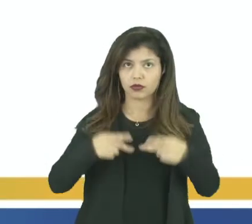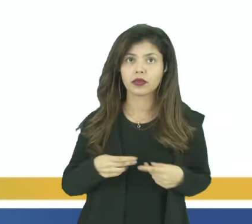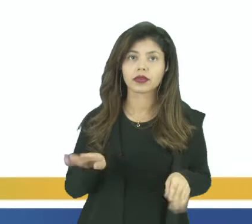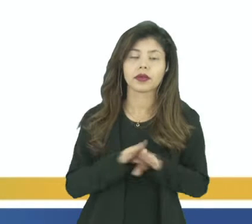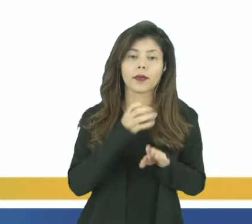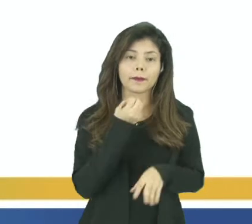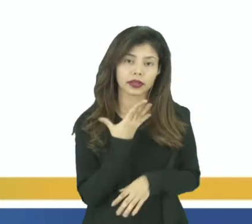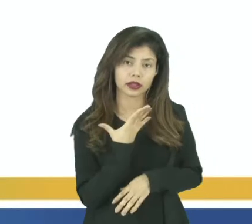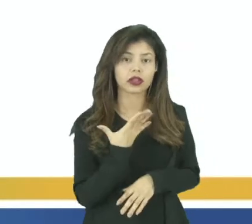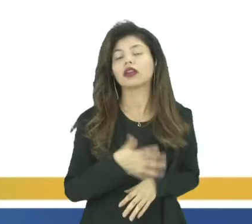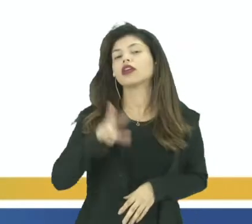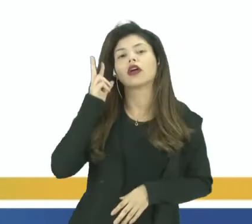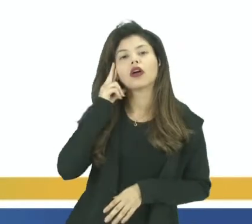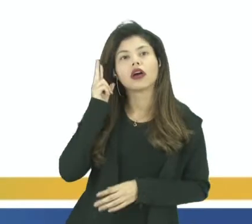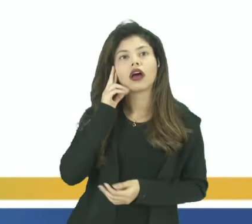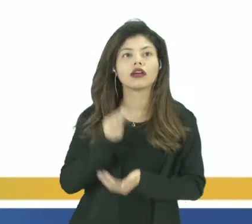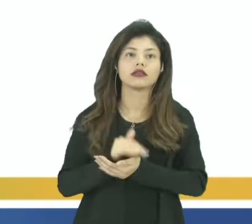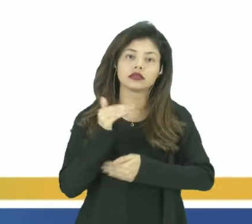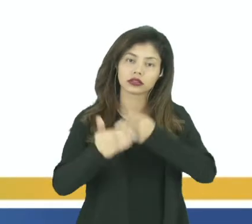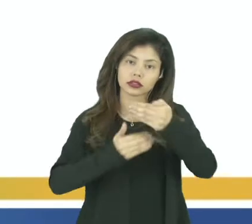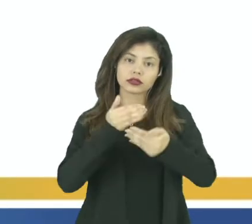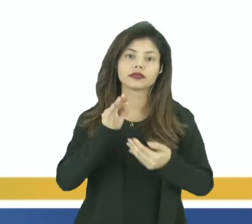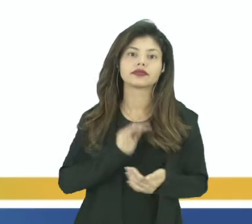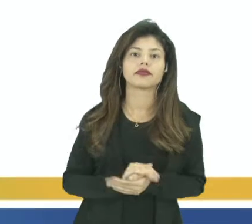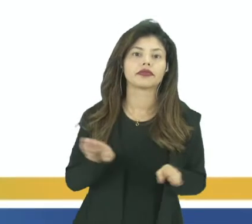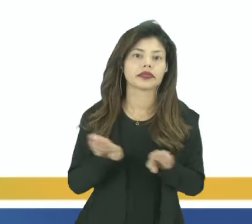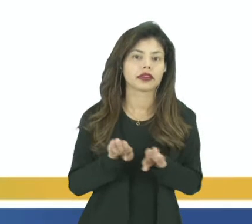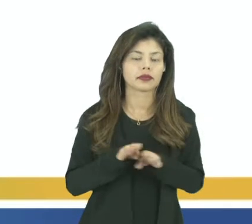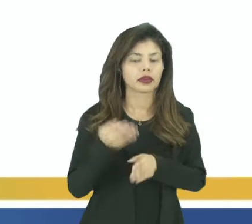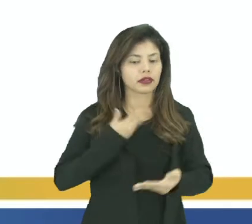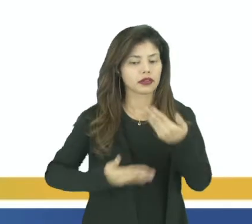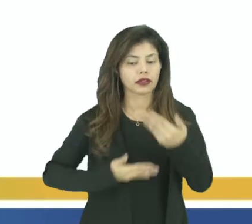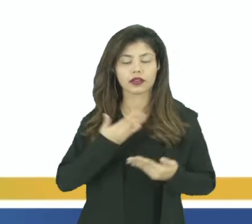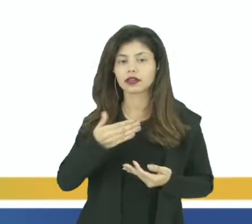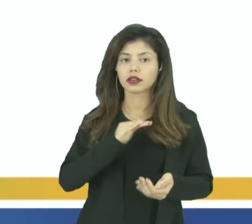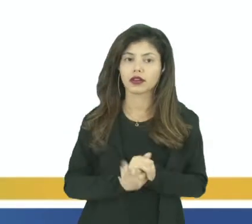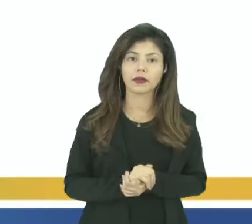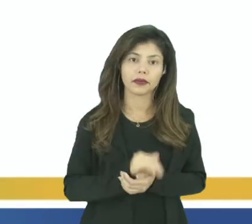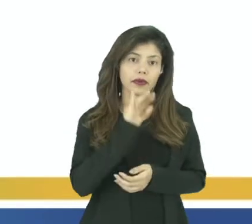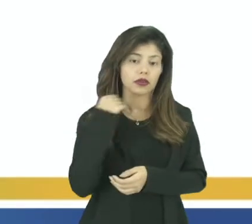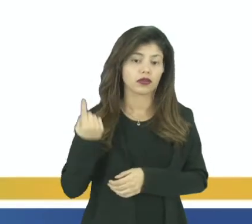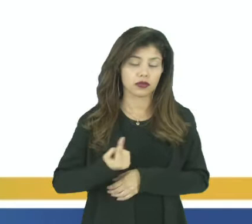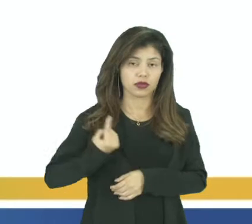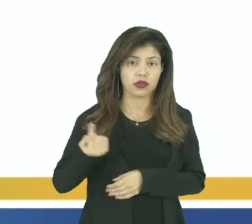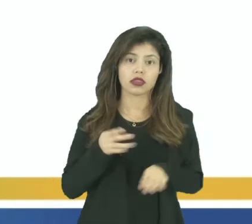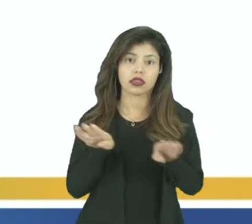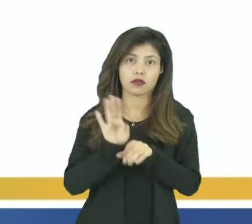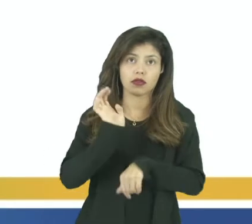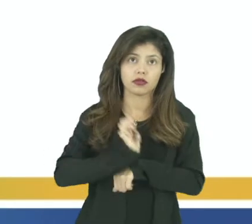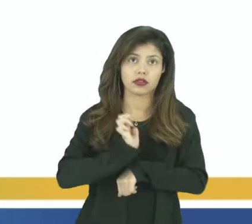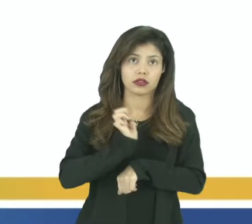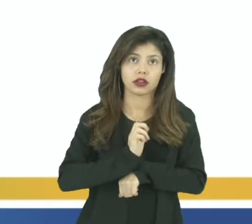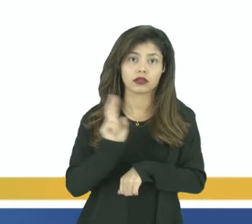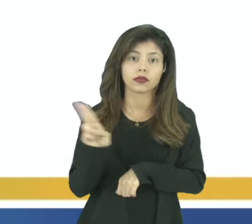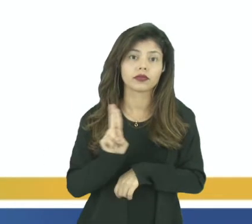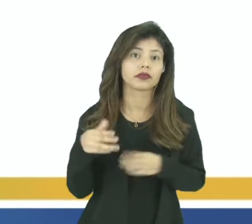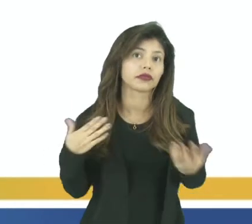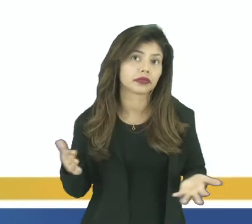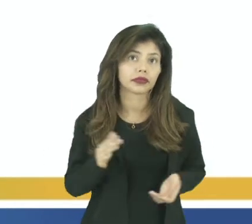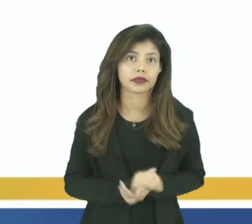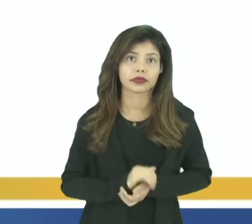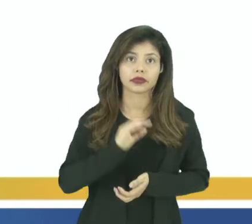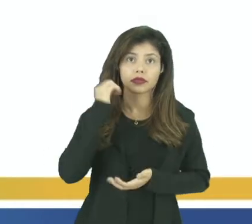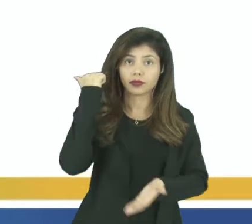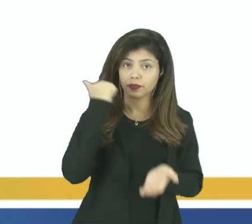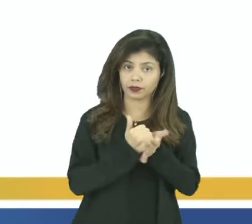dar condições para que ele desenvolva. Essa relação entre o indivíduo e o Estado é chamado de